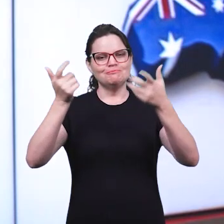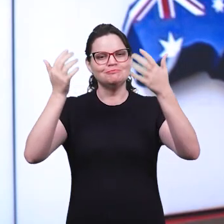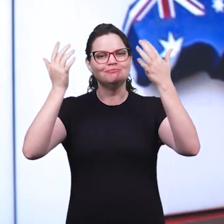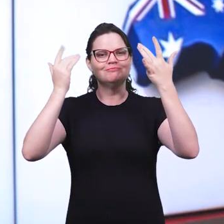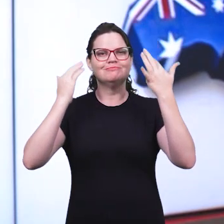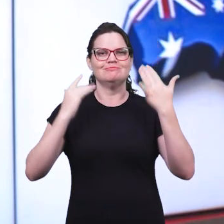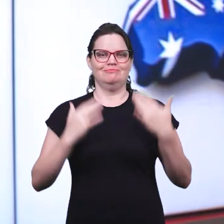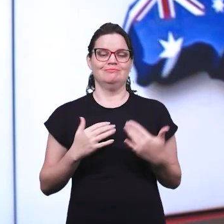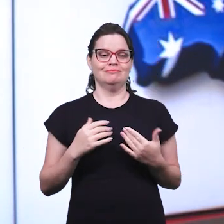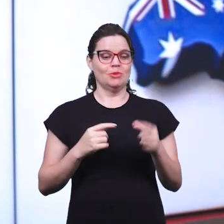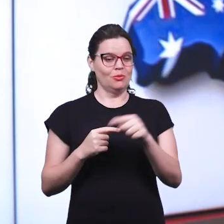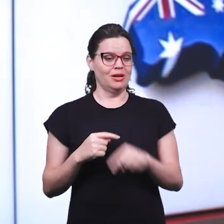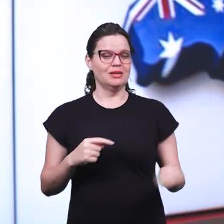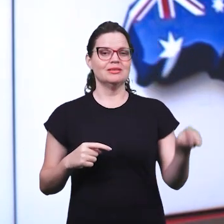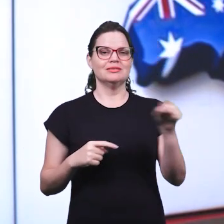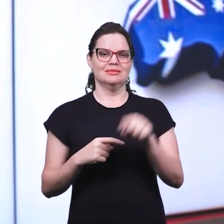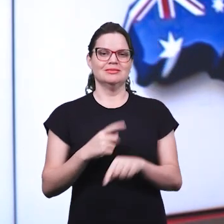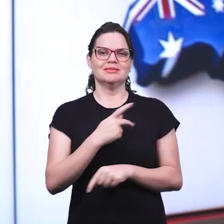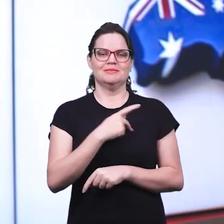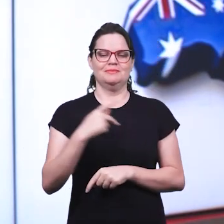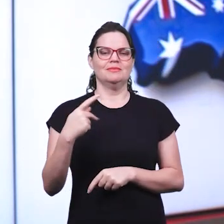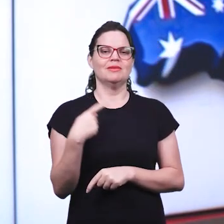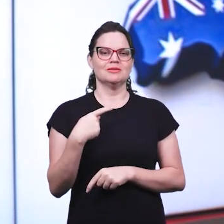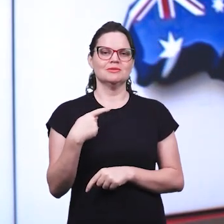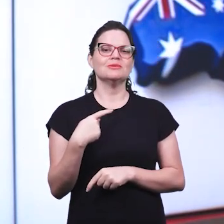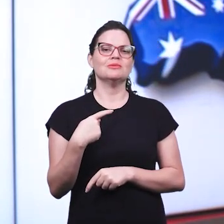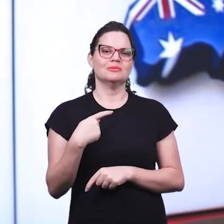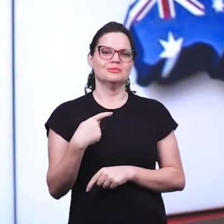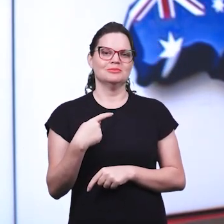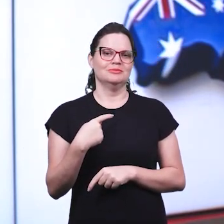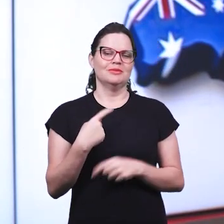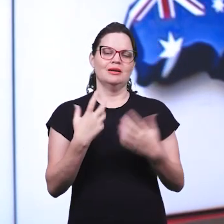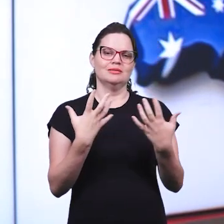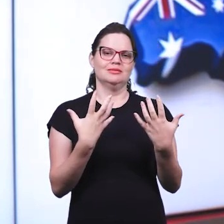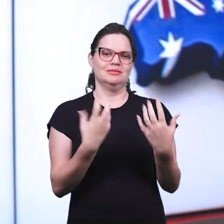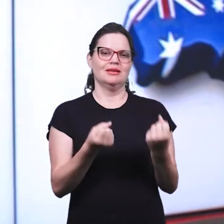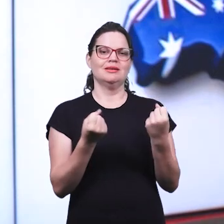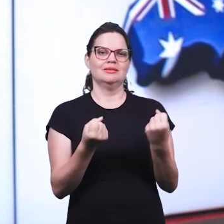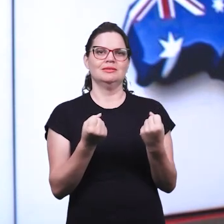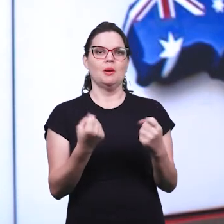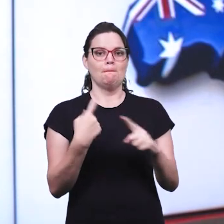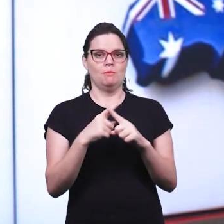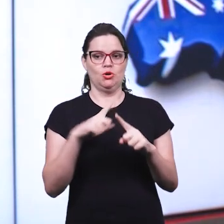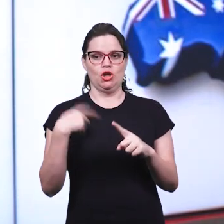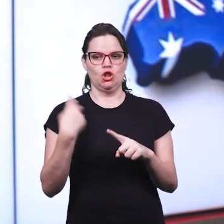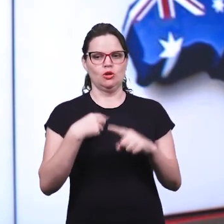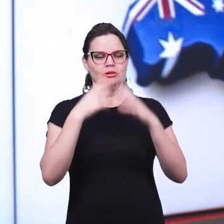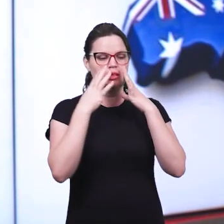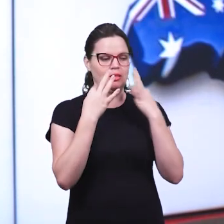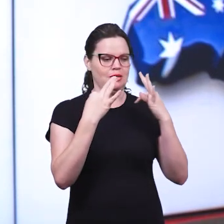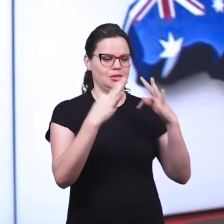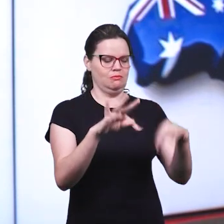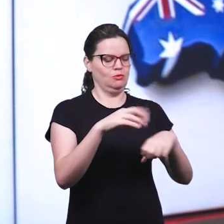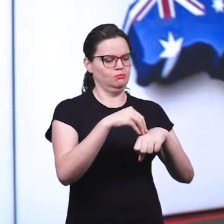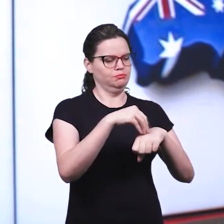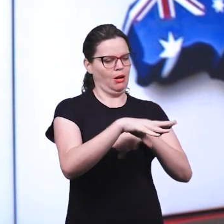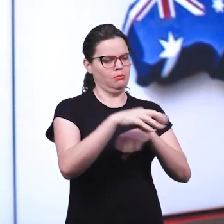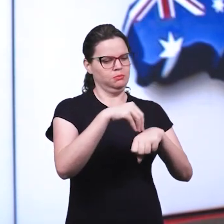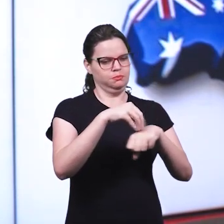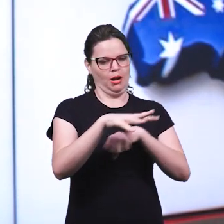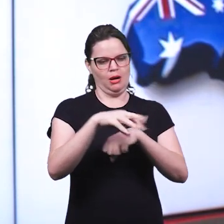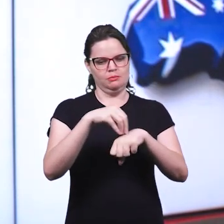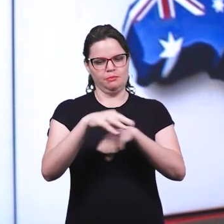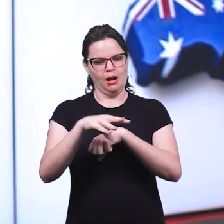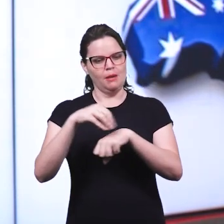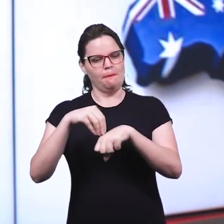Esses pastores, em sua maioria, ao receberem o nosso testemunho de que o